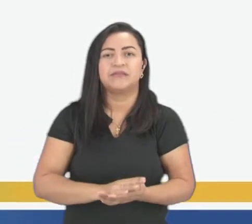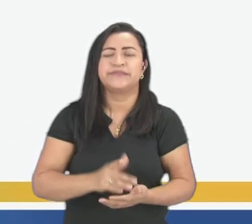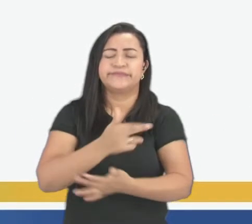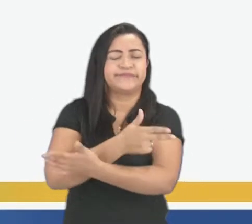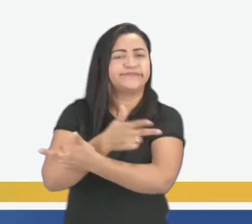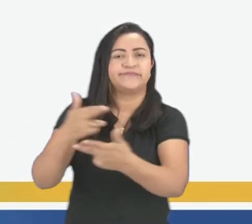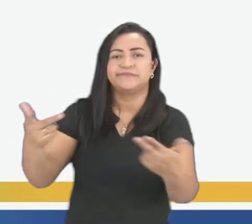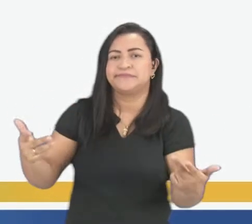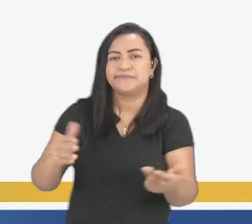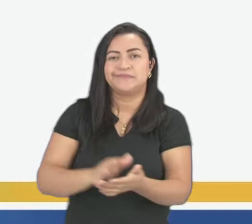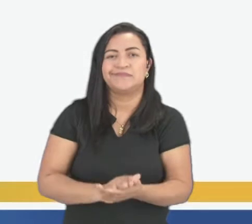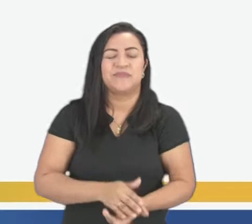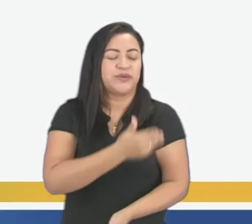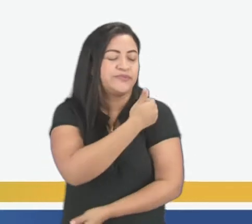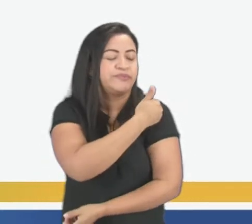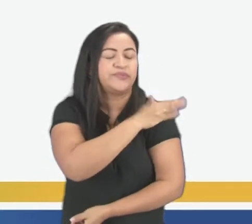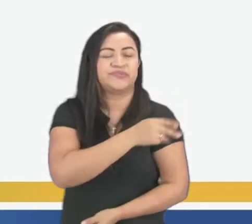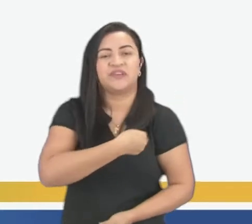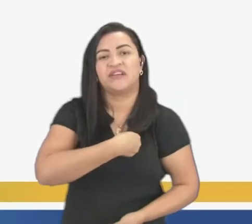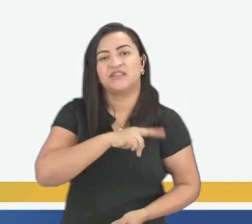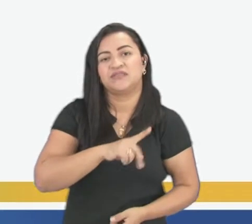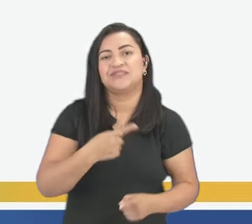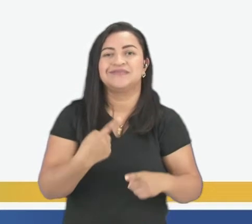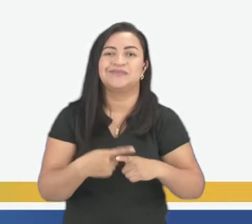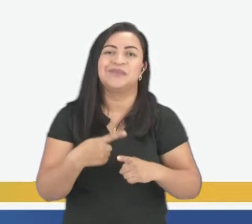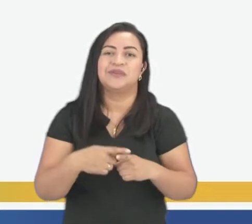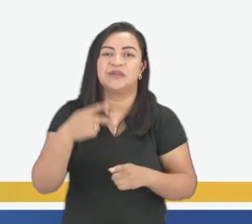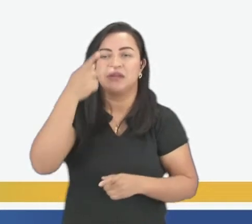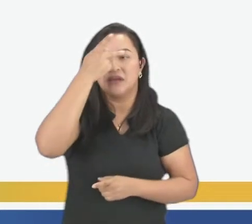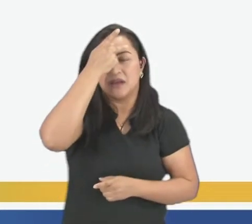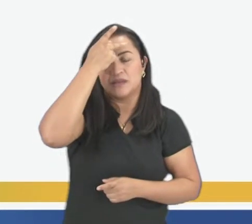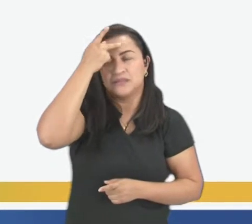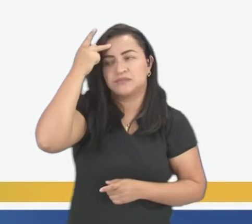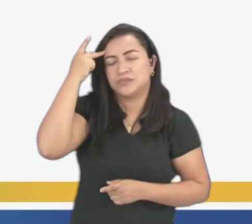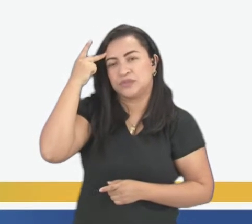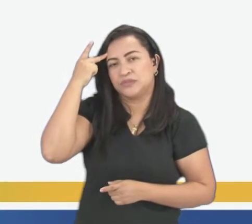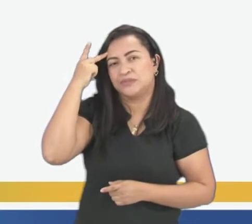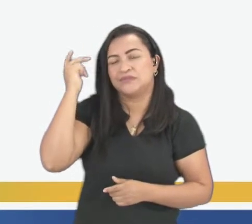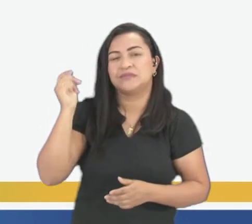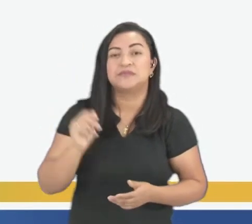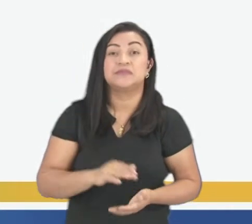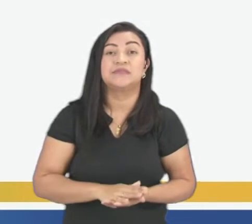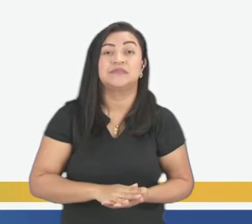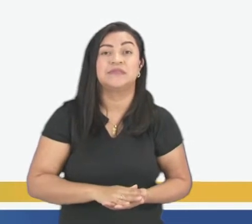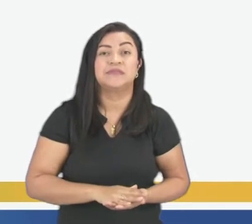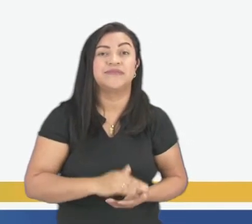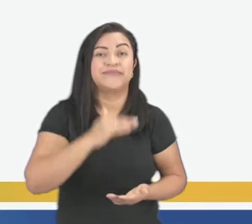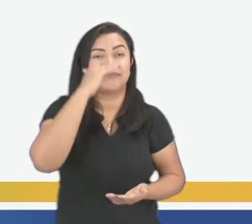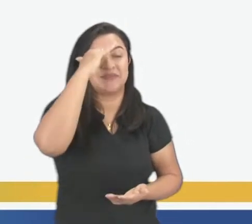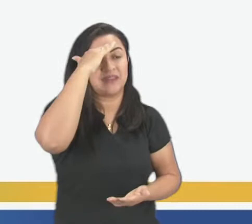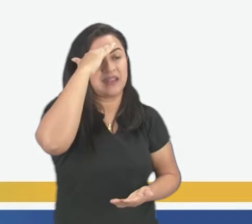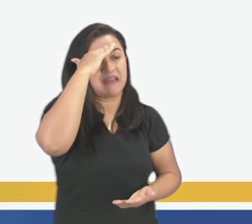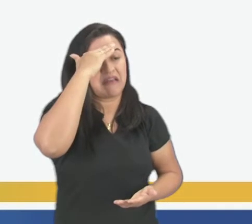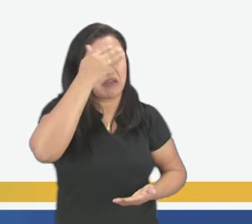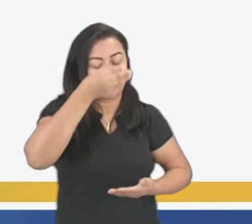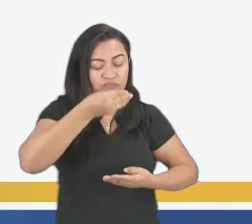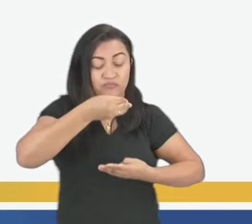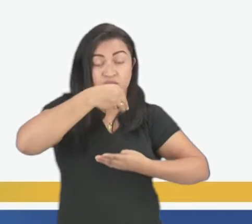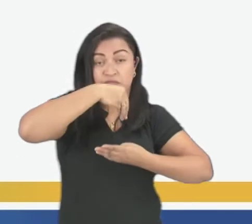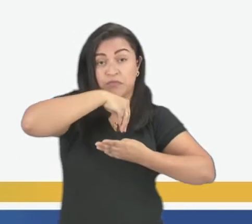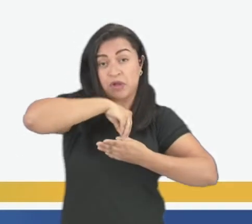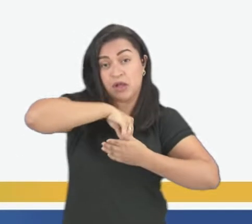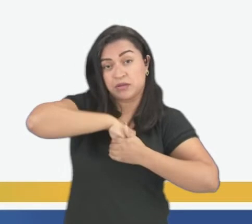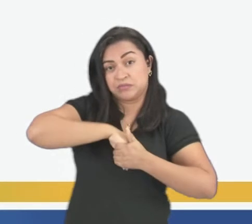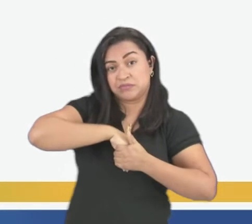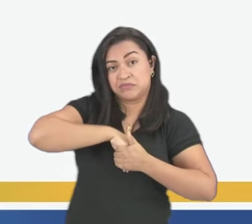a intolerância é por achar que as pessoas, por acreditarem no subjetivo, que não é baseado